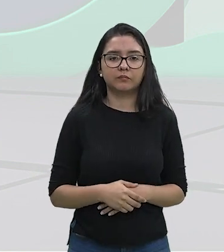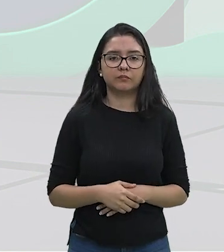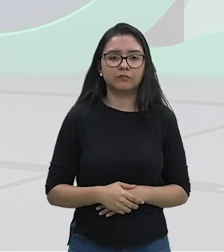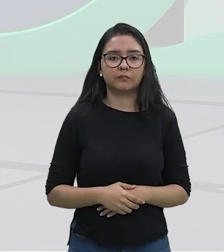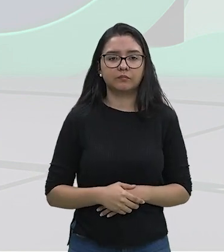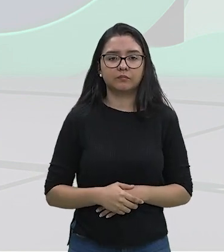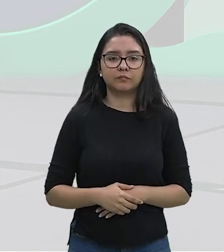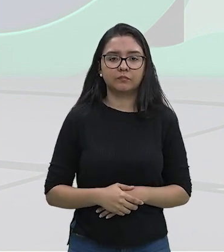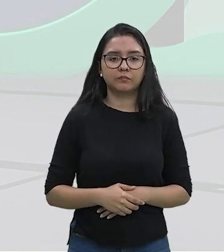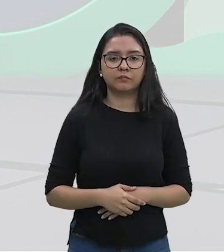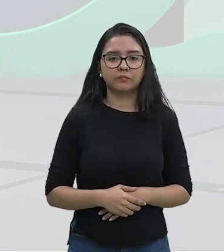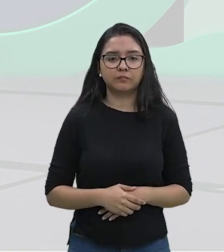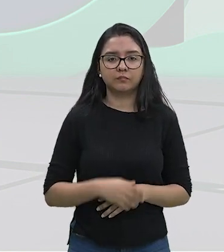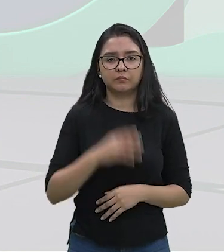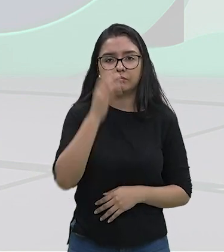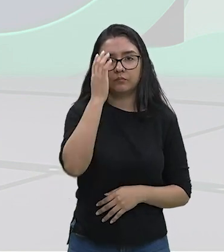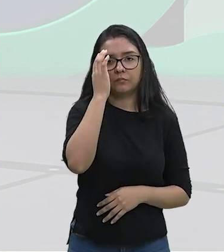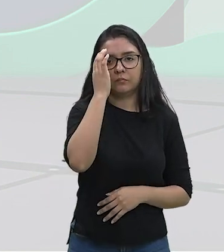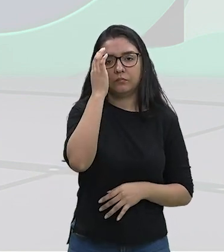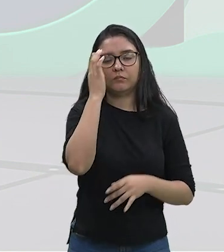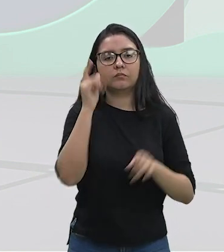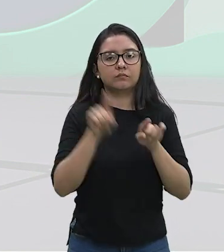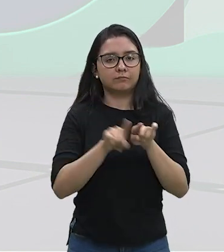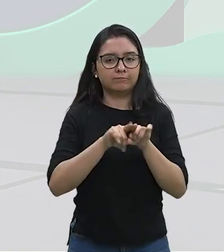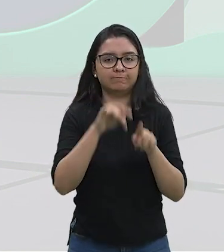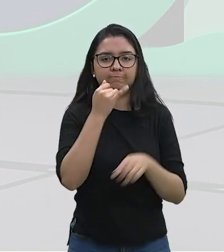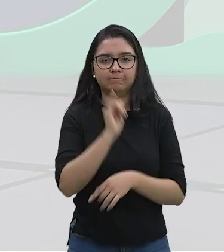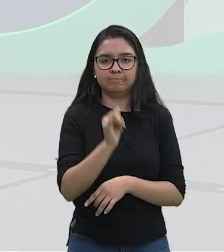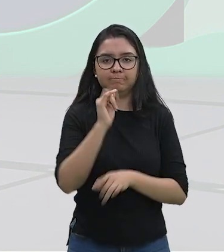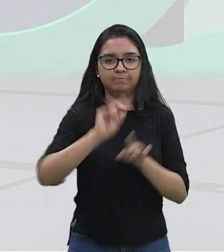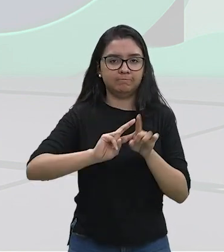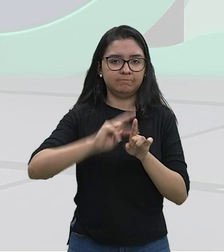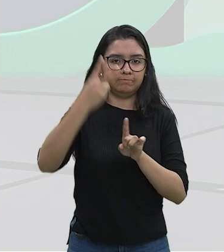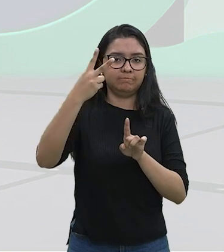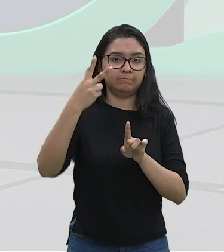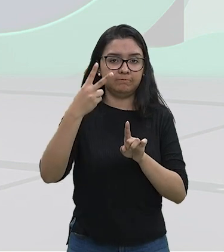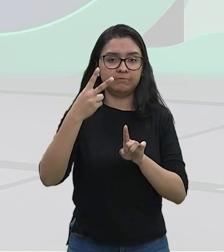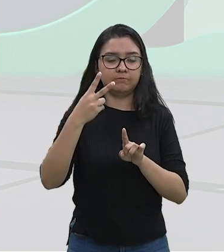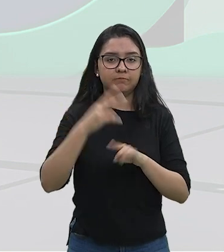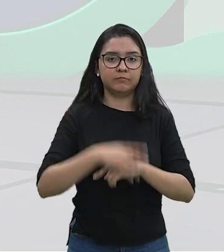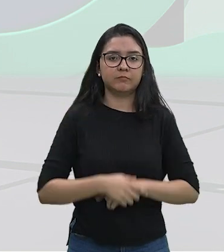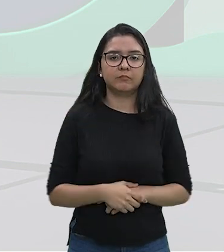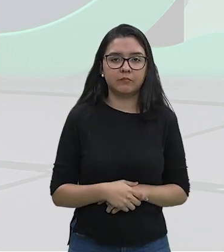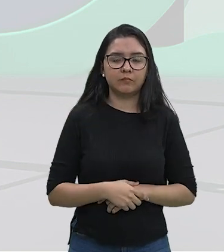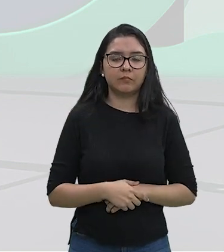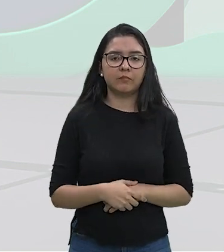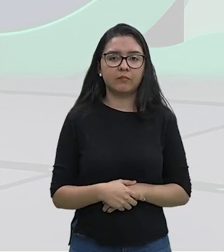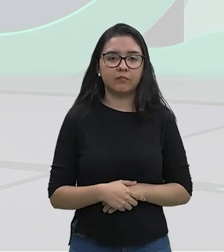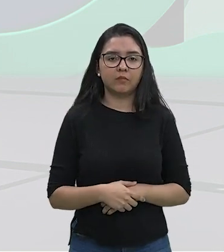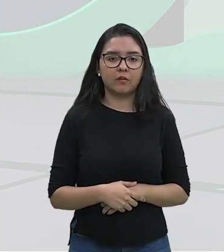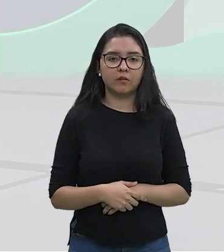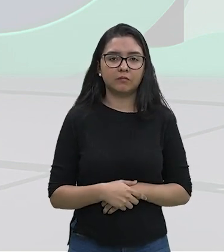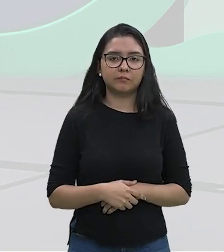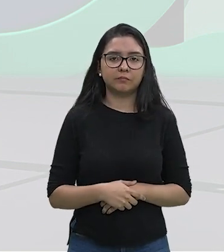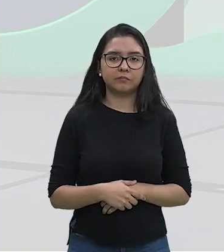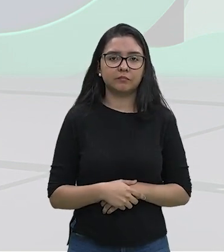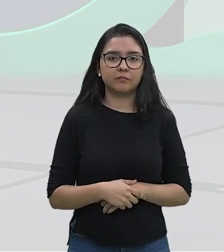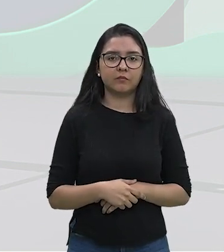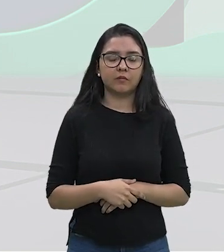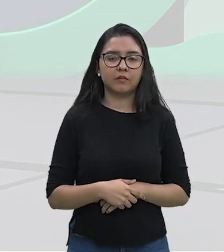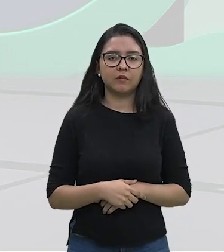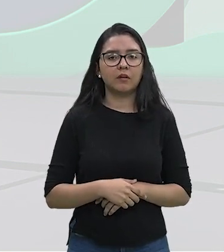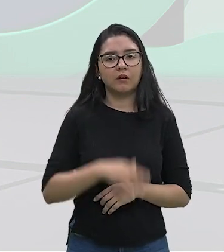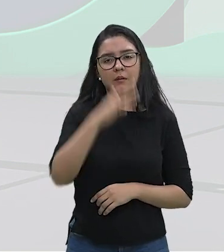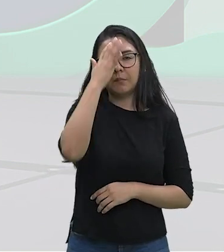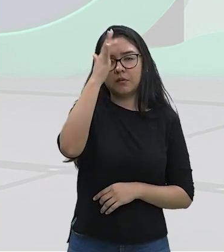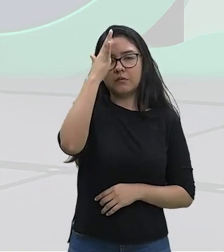depósito corporal de energia também, porque a gordura ela é uma reserva energética. Então, imagina aí que os